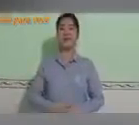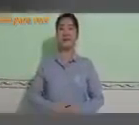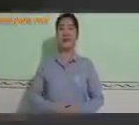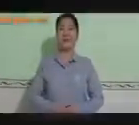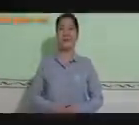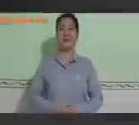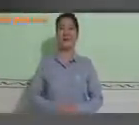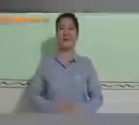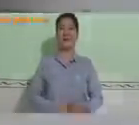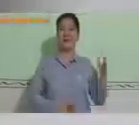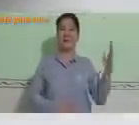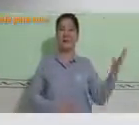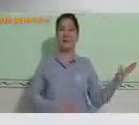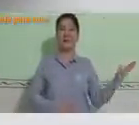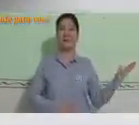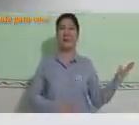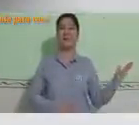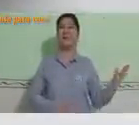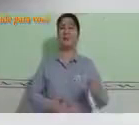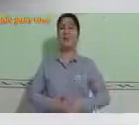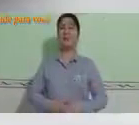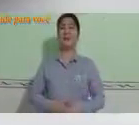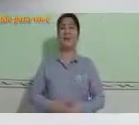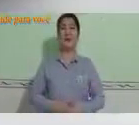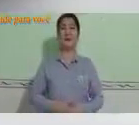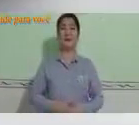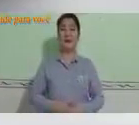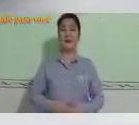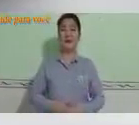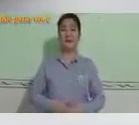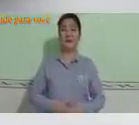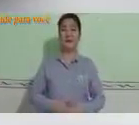de velocidade ou de pressão, por exemplo.